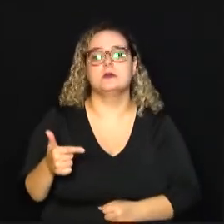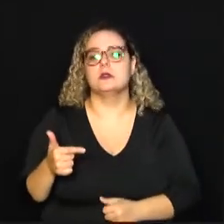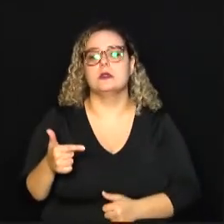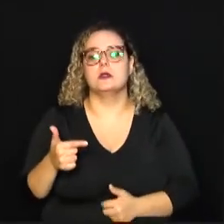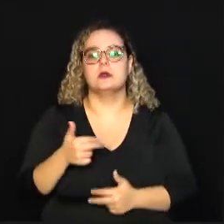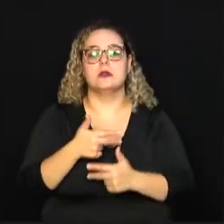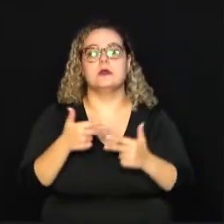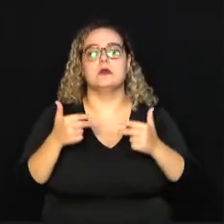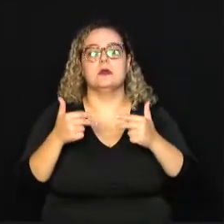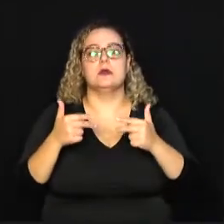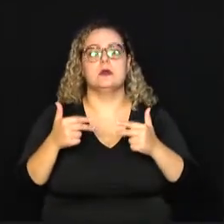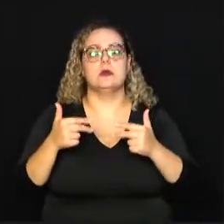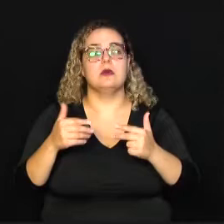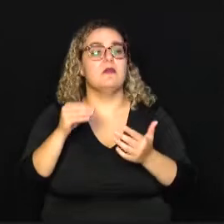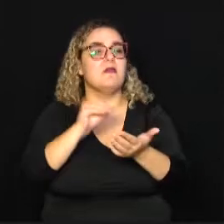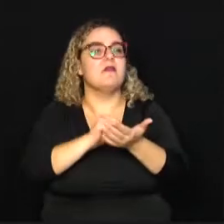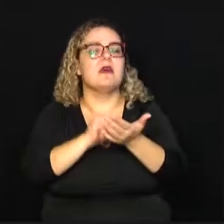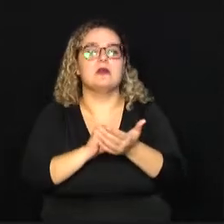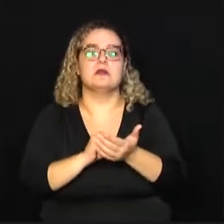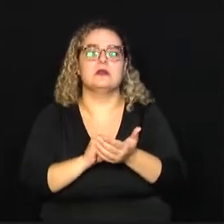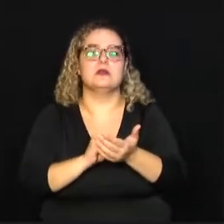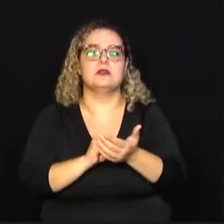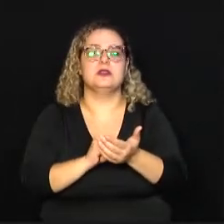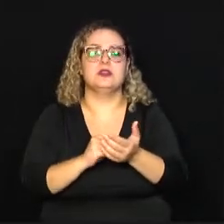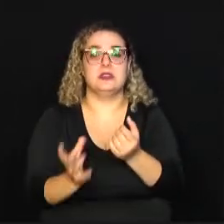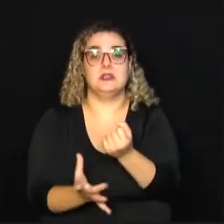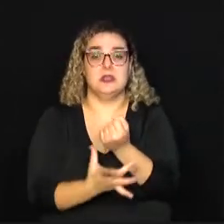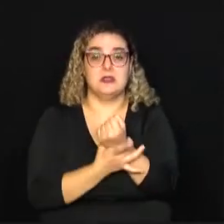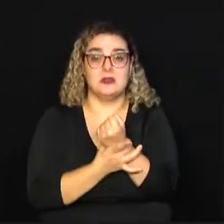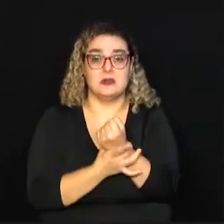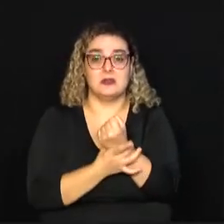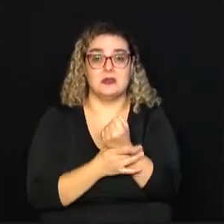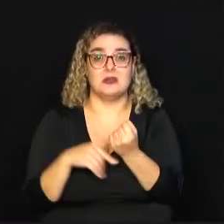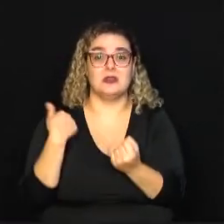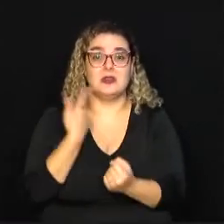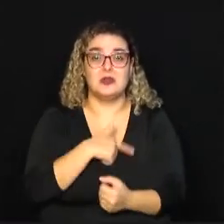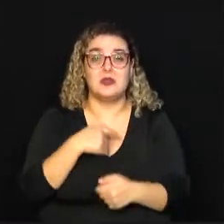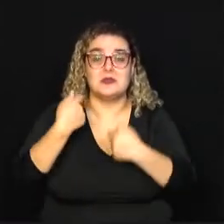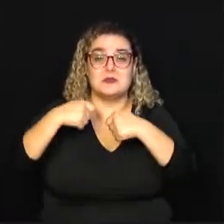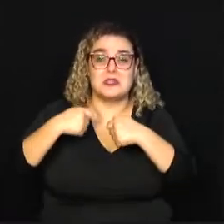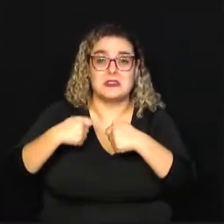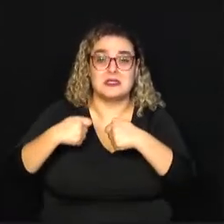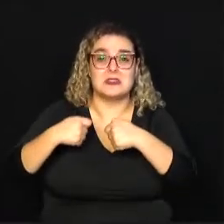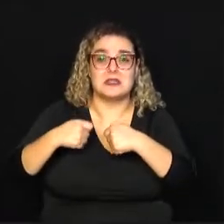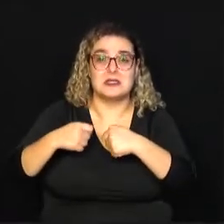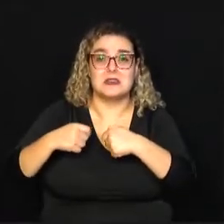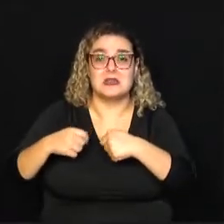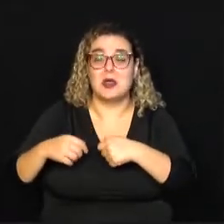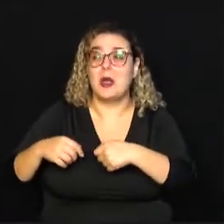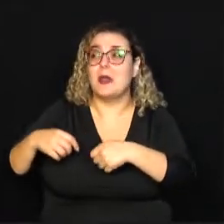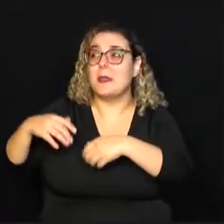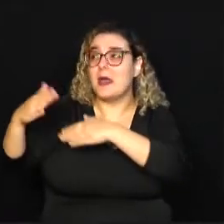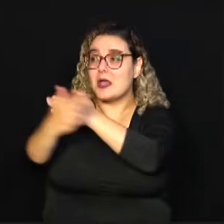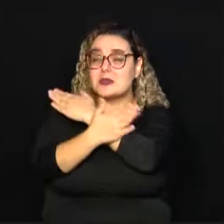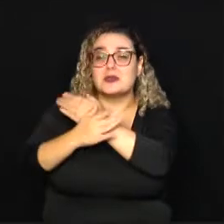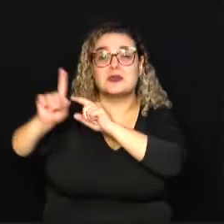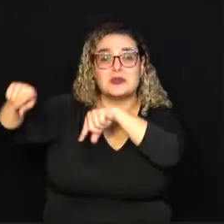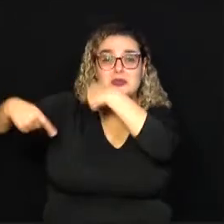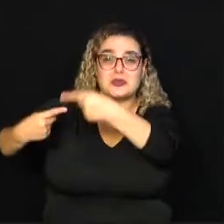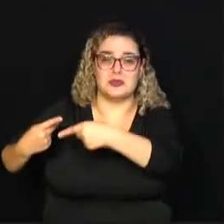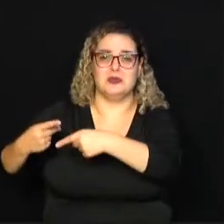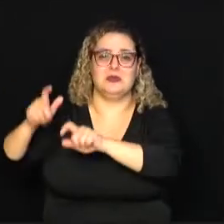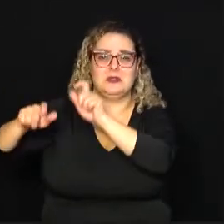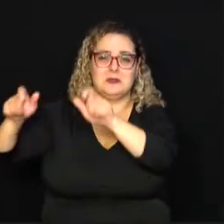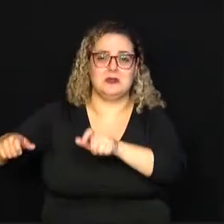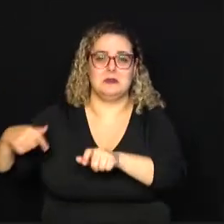em maior insegurança nacional do que a gente ter que depender de importação de ingrediente farmacologicamente ativo para poder fazer as